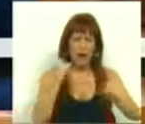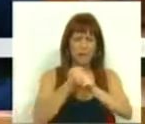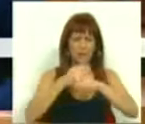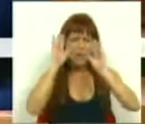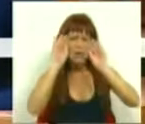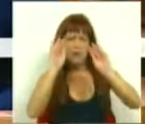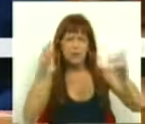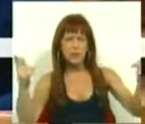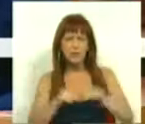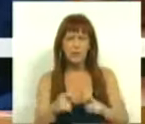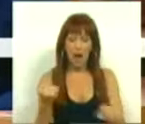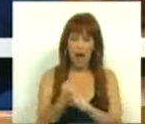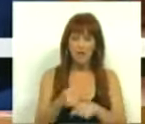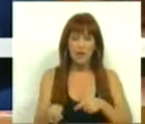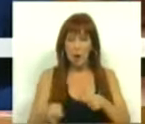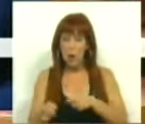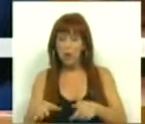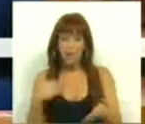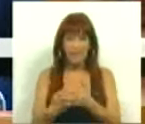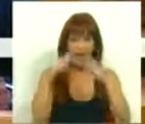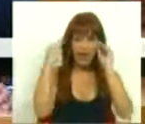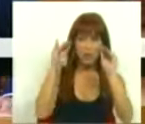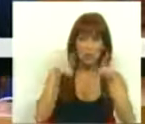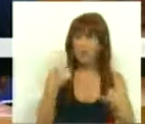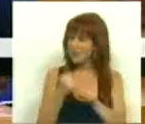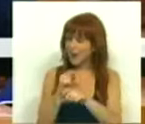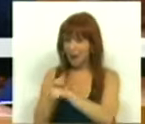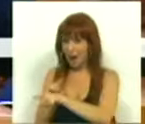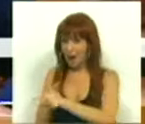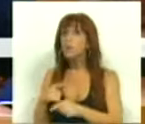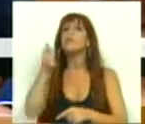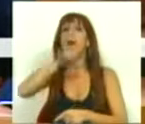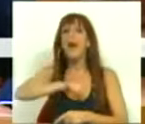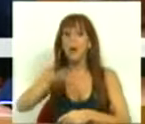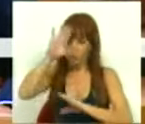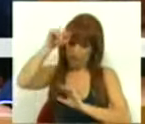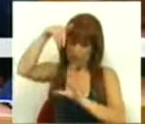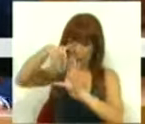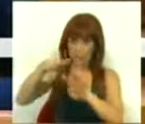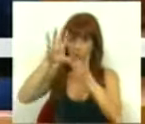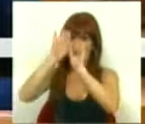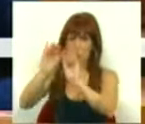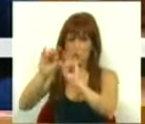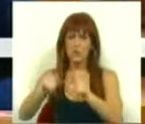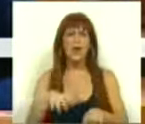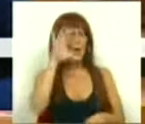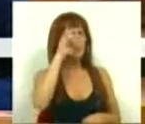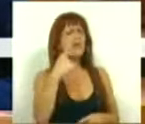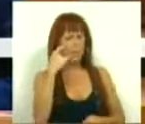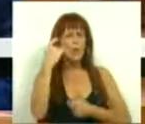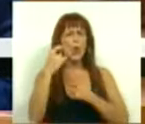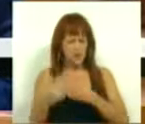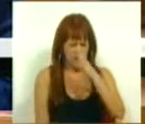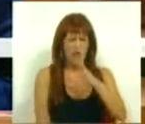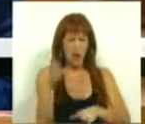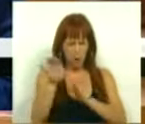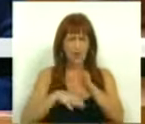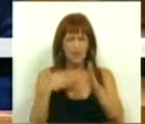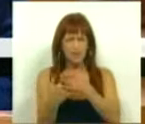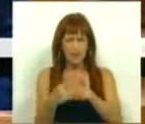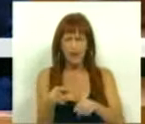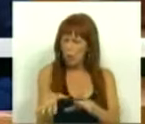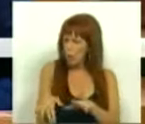atividade educativa e a atividade de organizar a educação, tarefa esta de quem governa a educação. Este Governo tem procurado criar